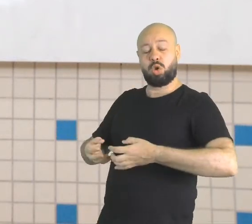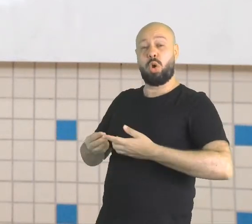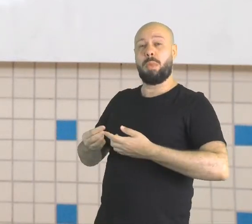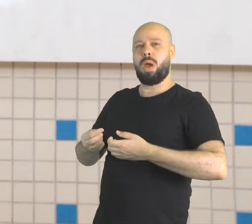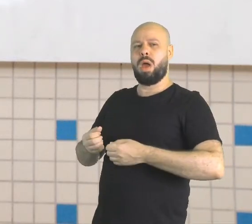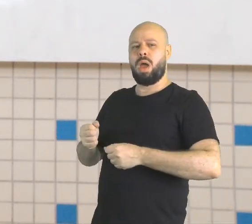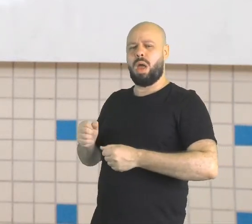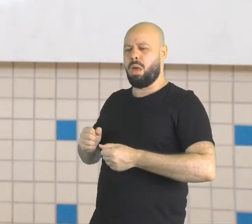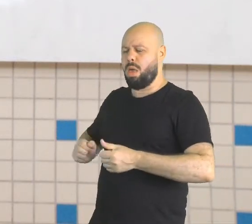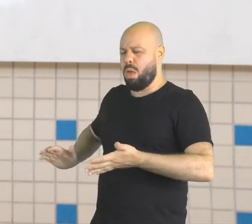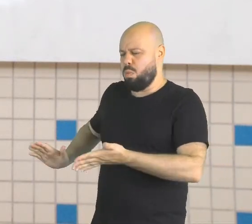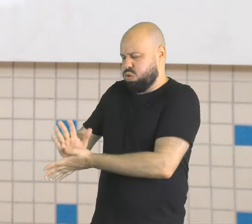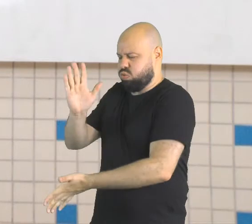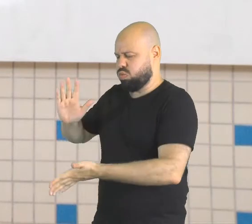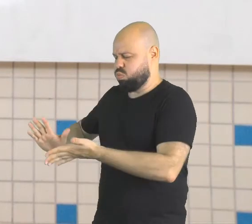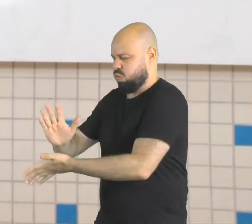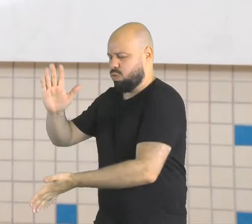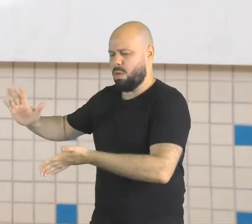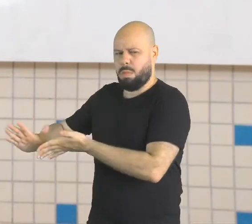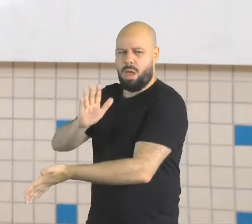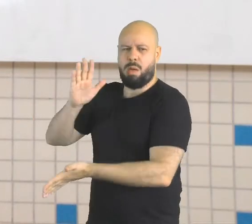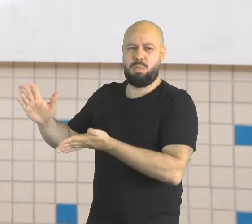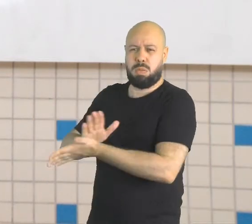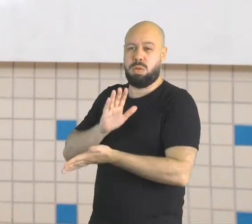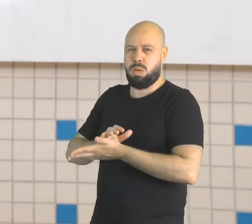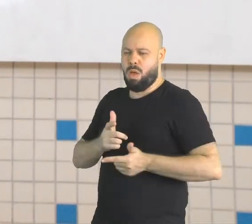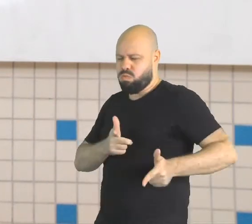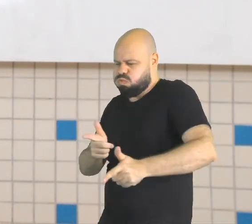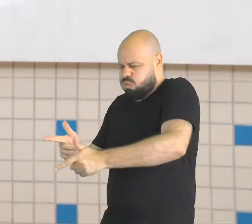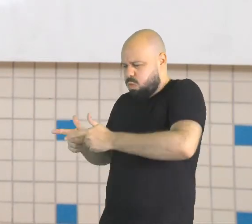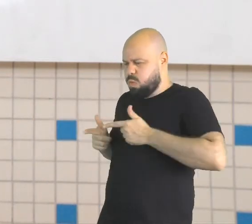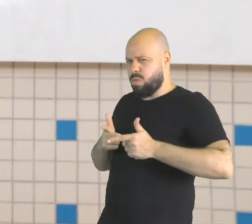nativas aqui do nosso Brasil.